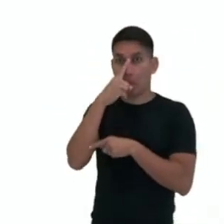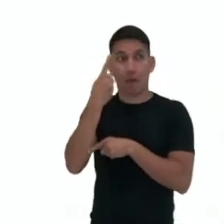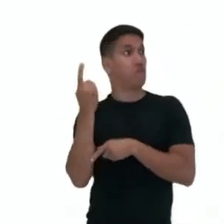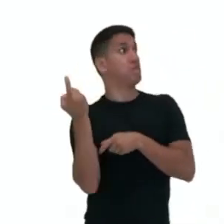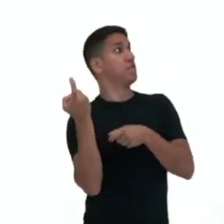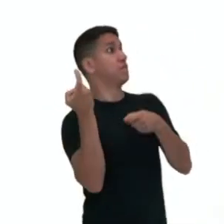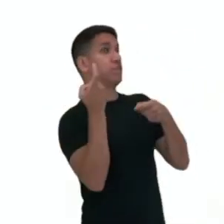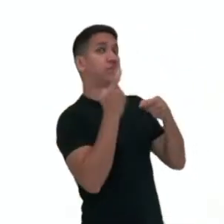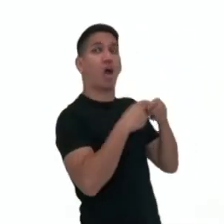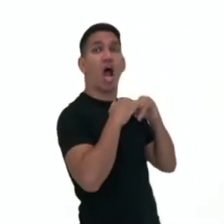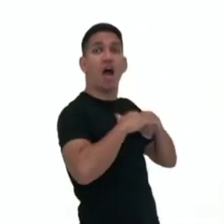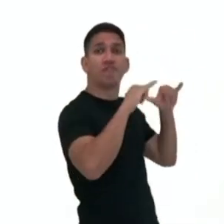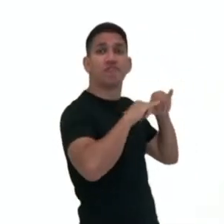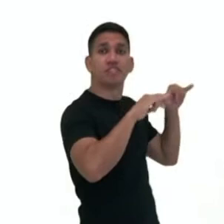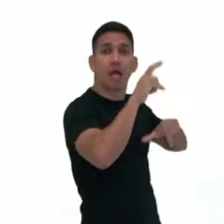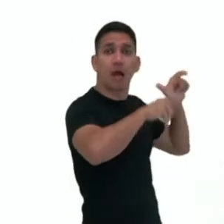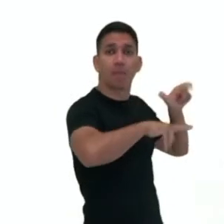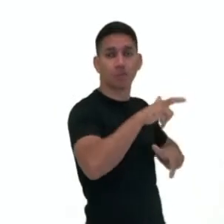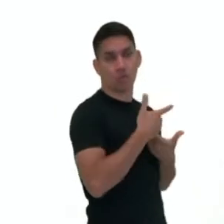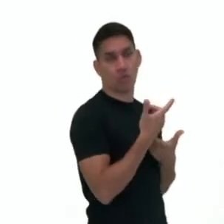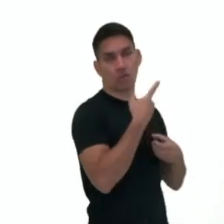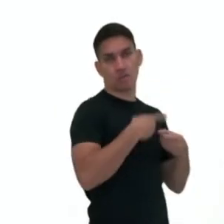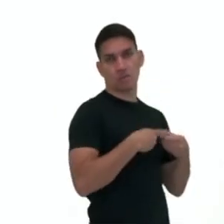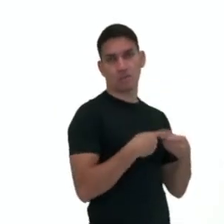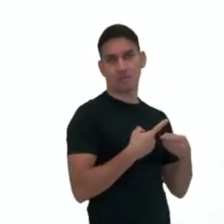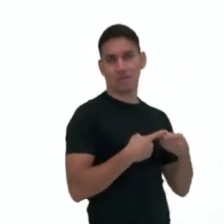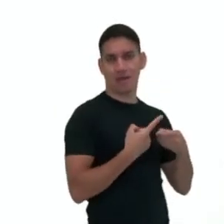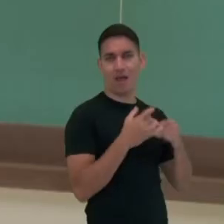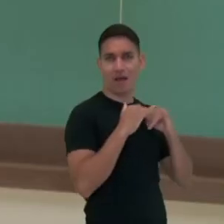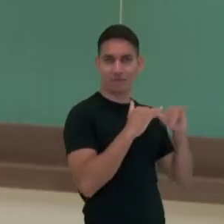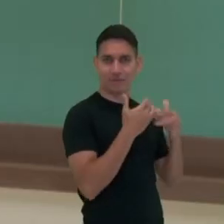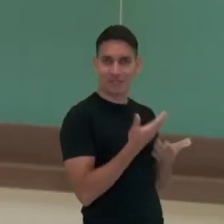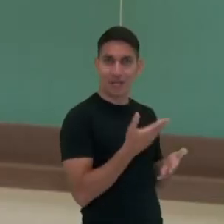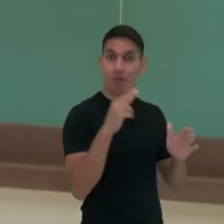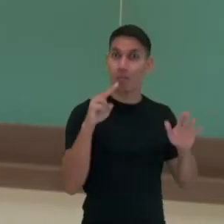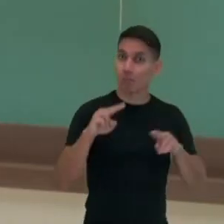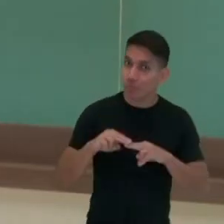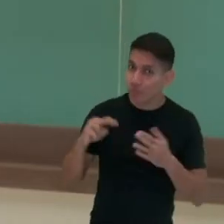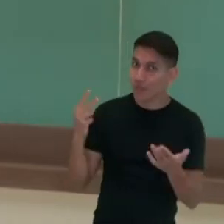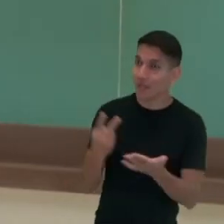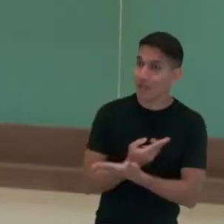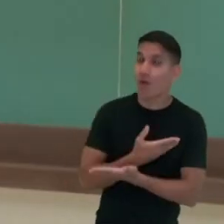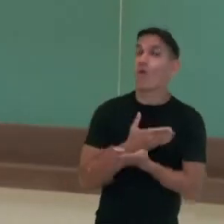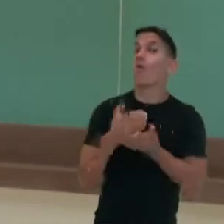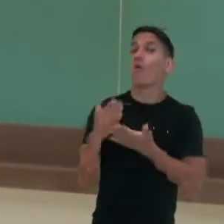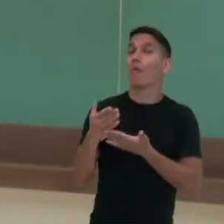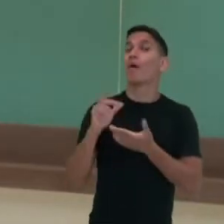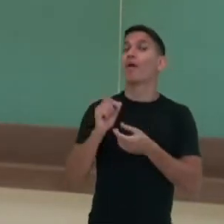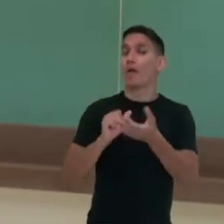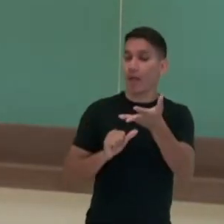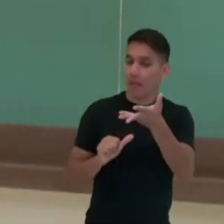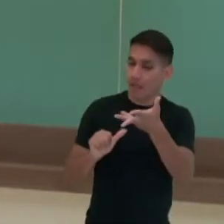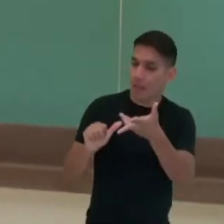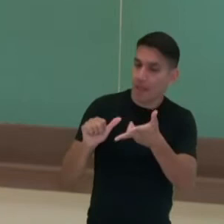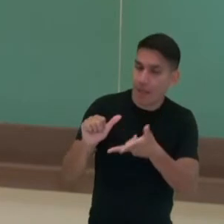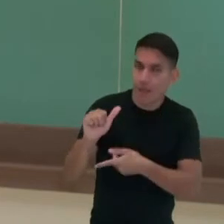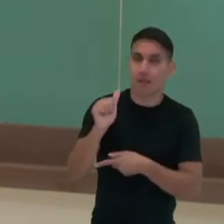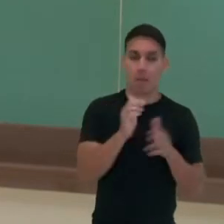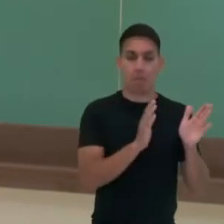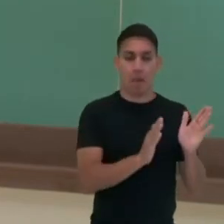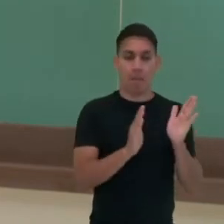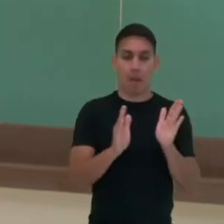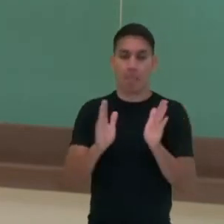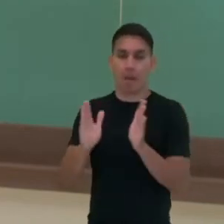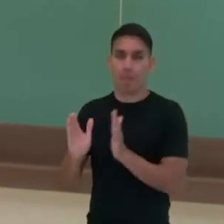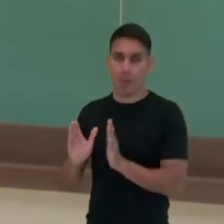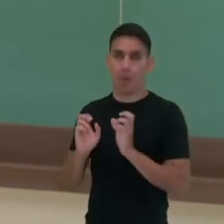contar às demais pessoas na cidade. Então, isso vai fazendo parte então dos elementos do enredo,